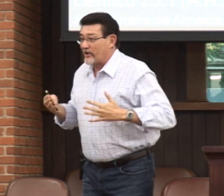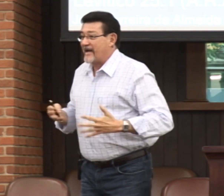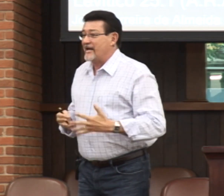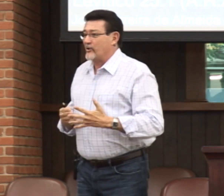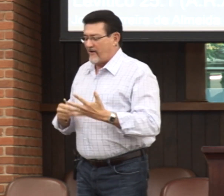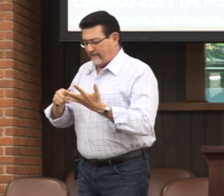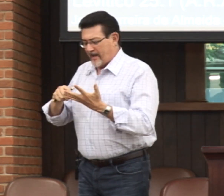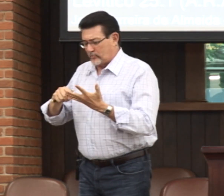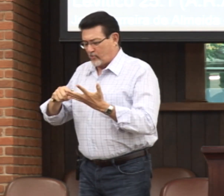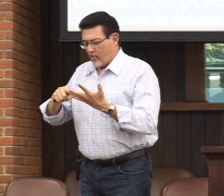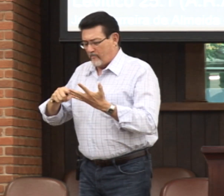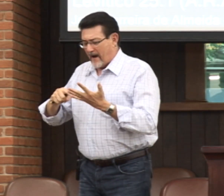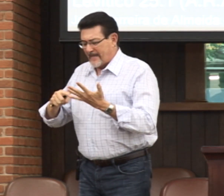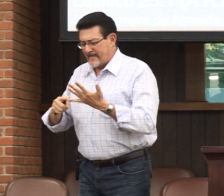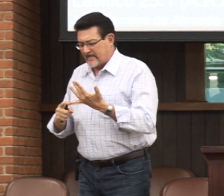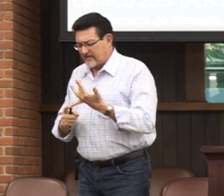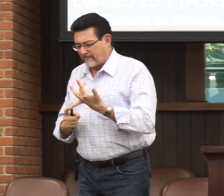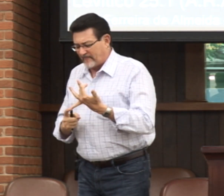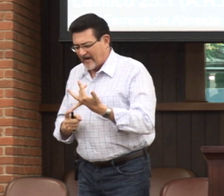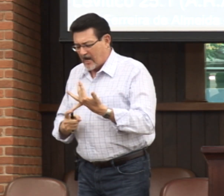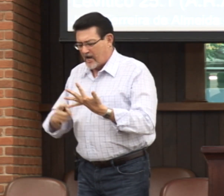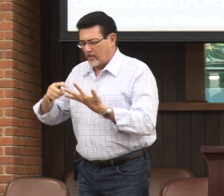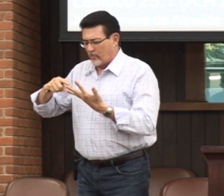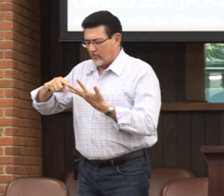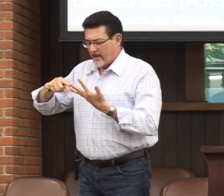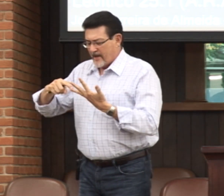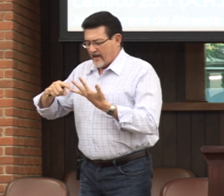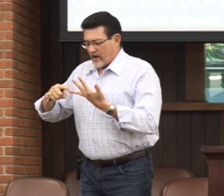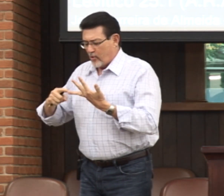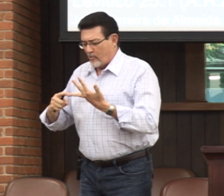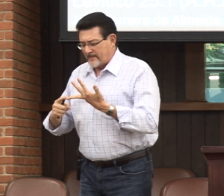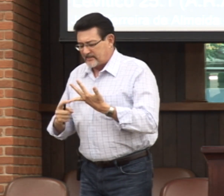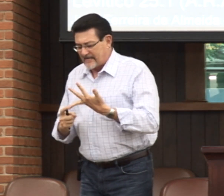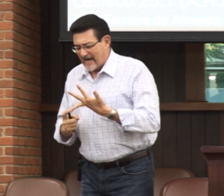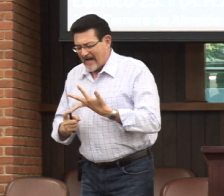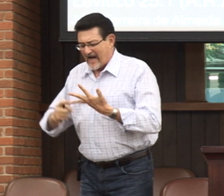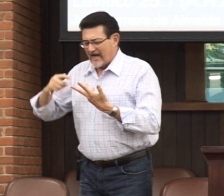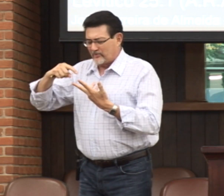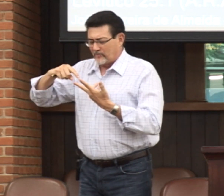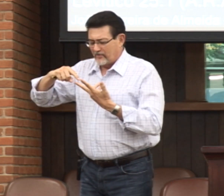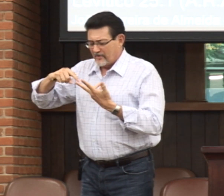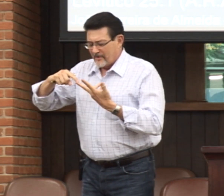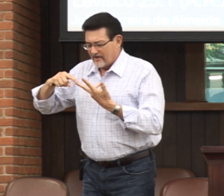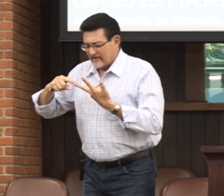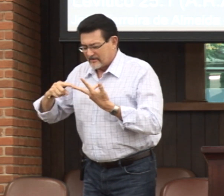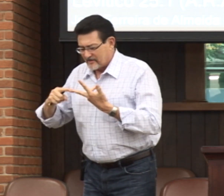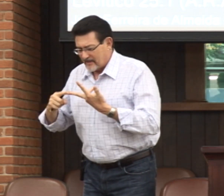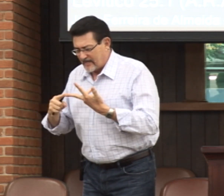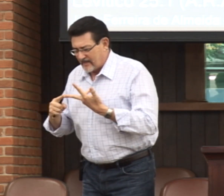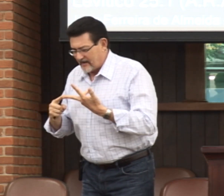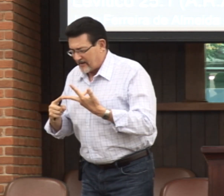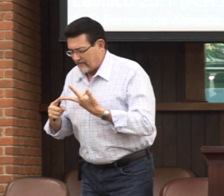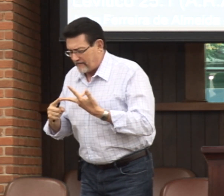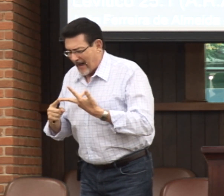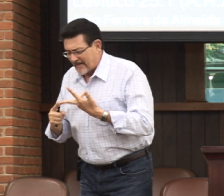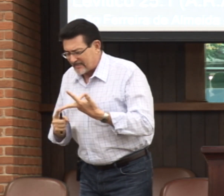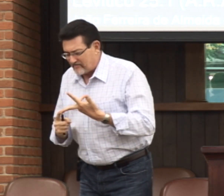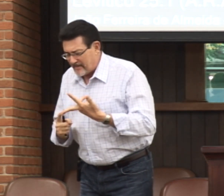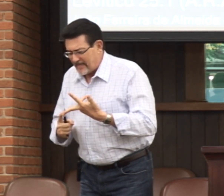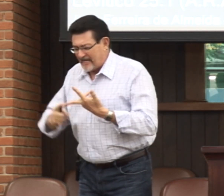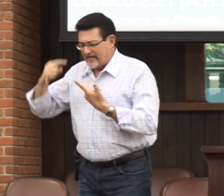adubo orgânico é feito com barriga de frango rúmen de gado É